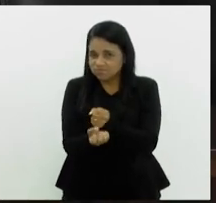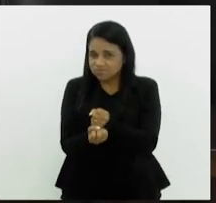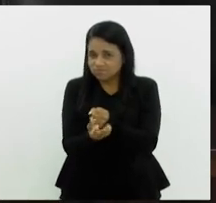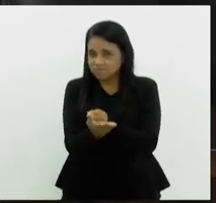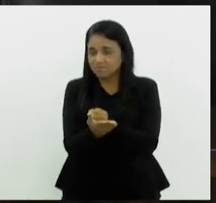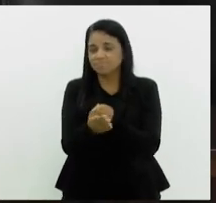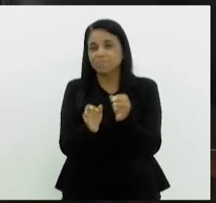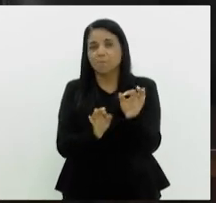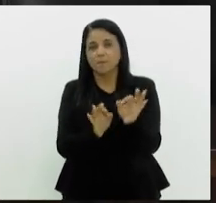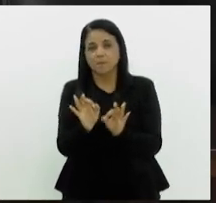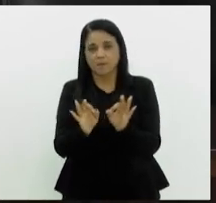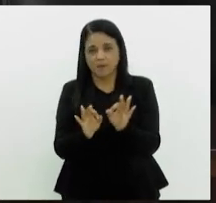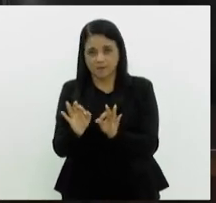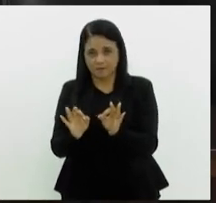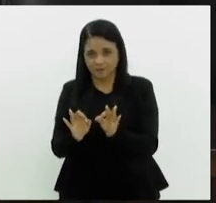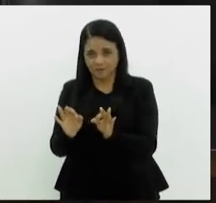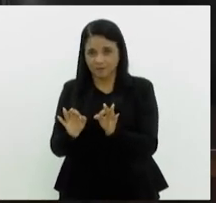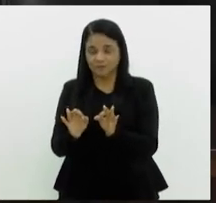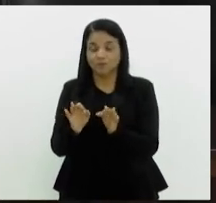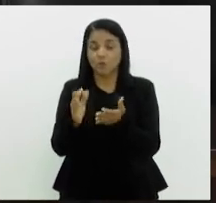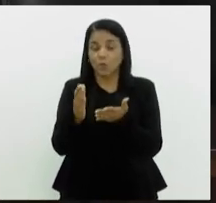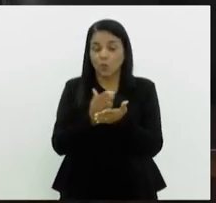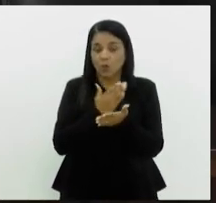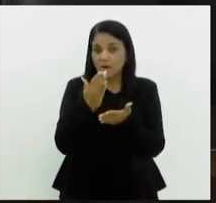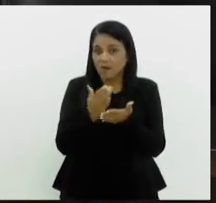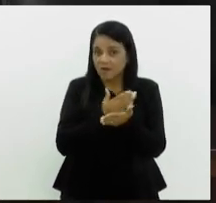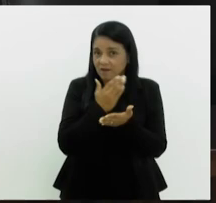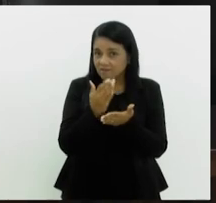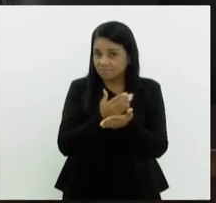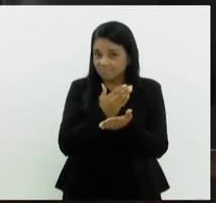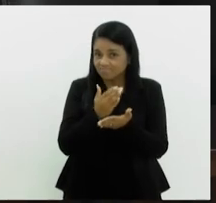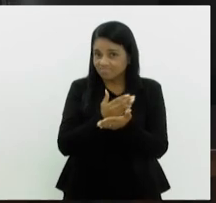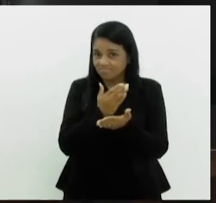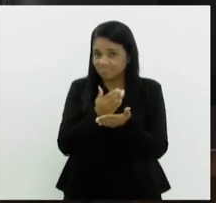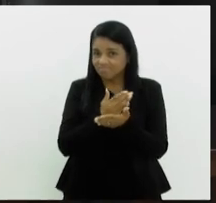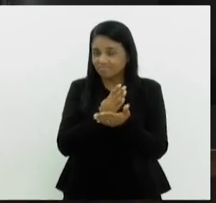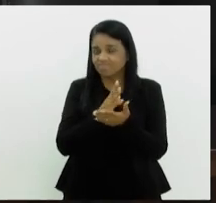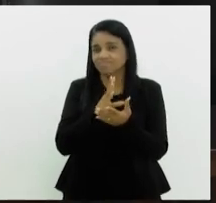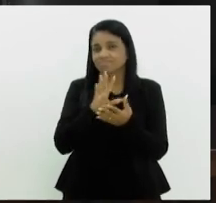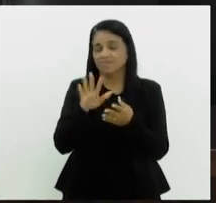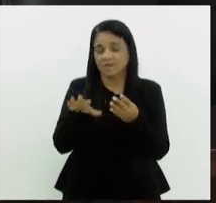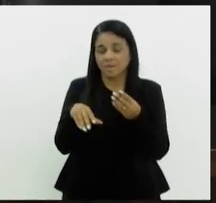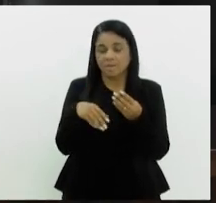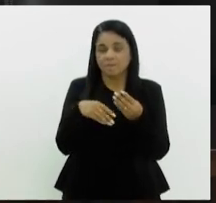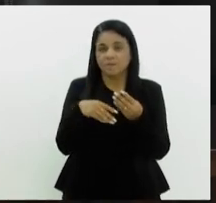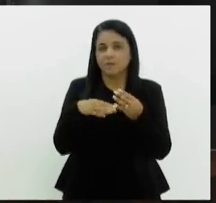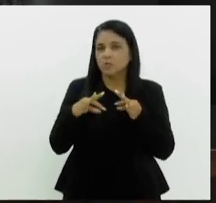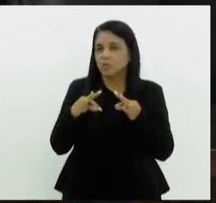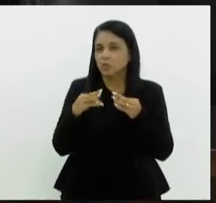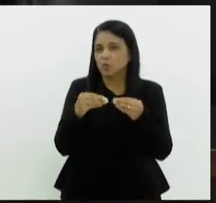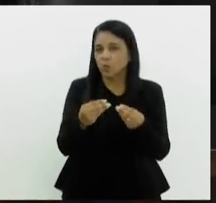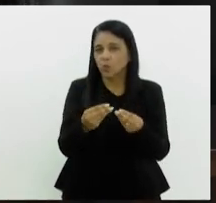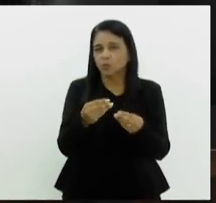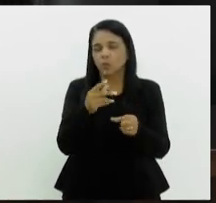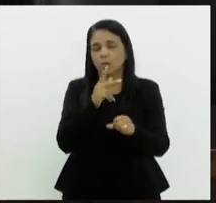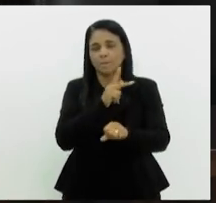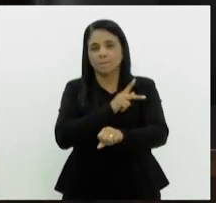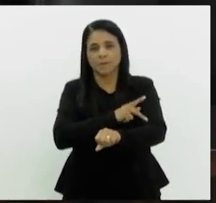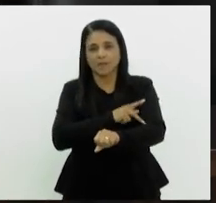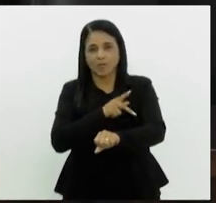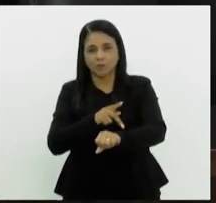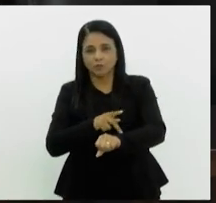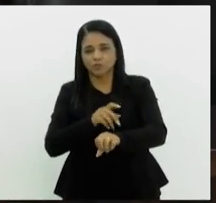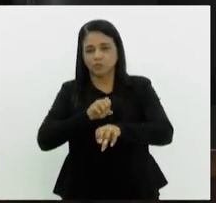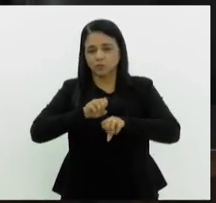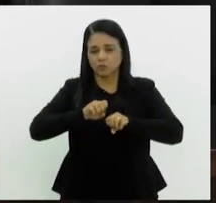preparando, inclusive, num livro, para trazer todo esse elemento da, da pedagogia, do